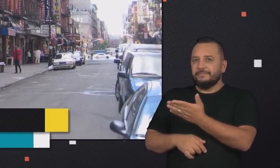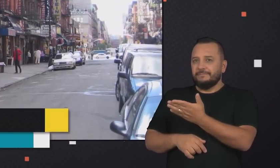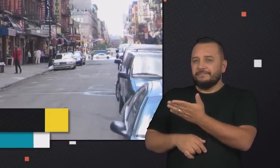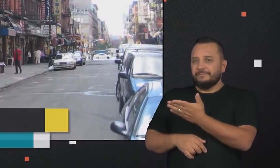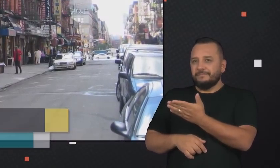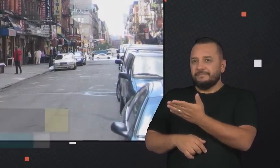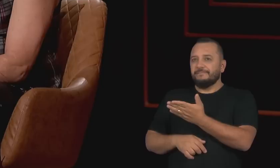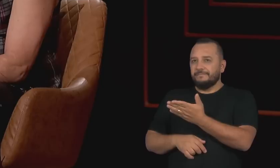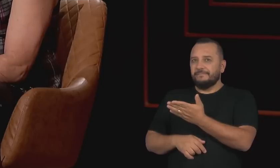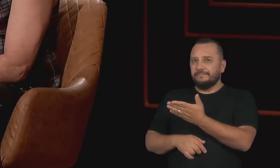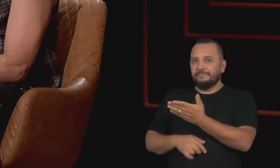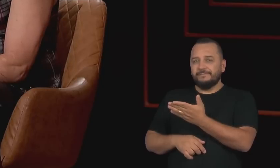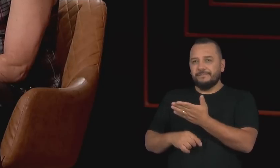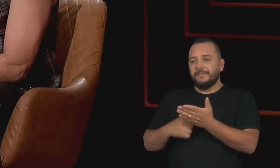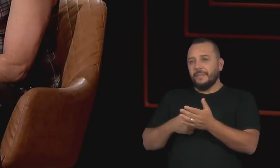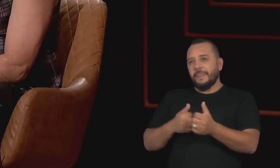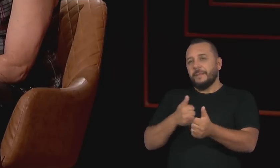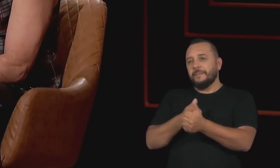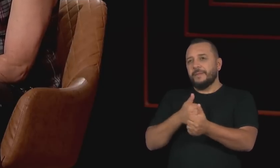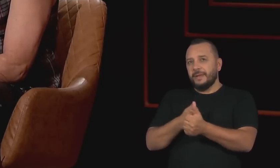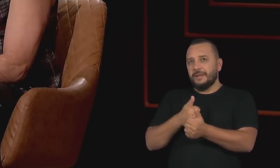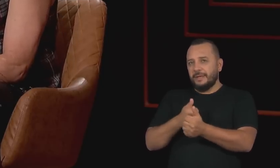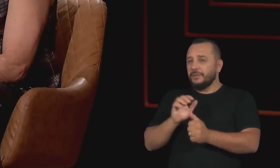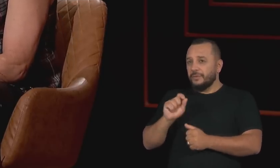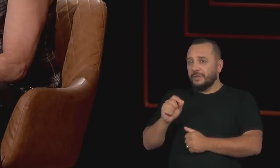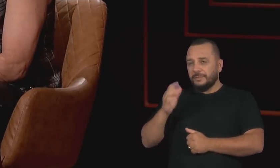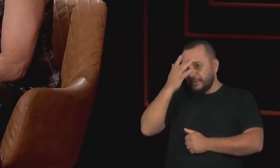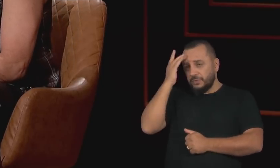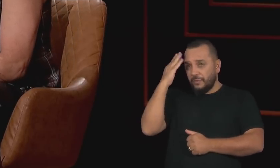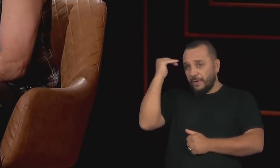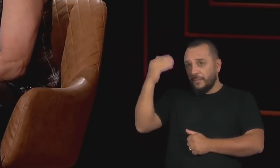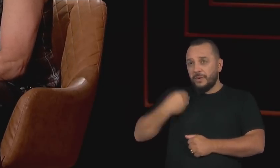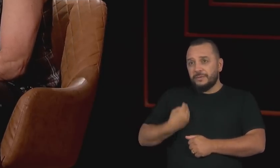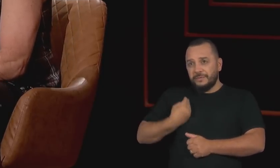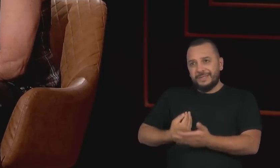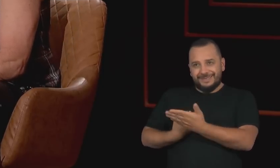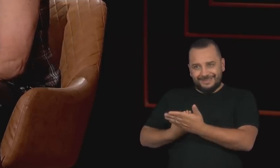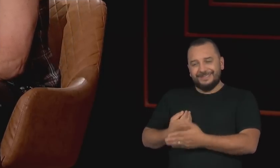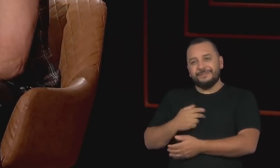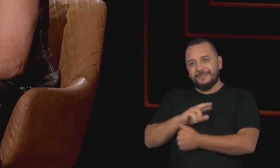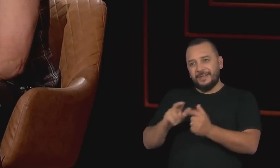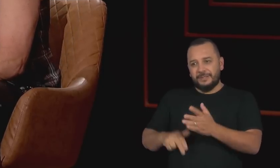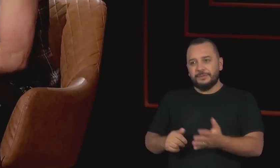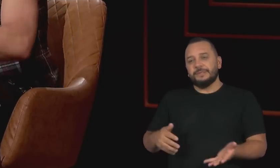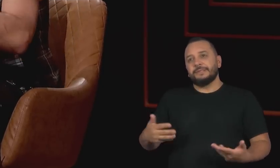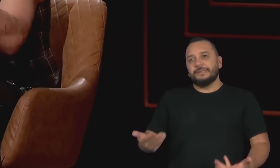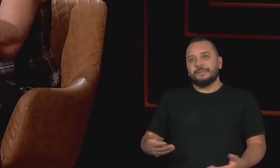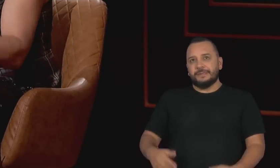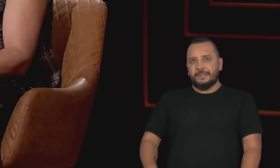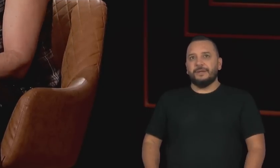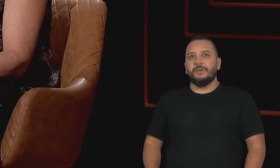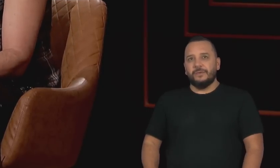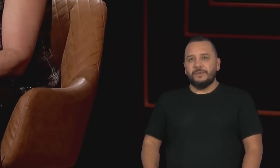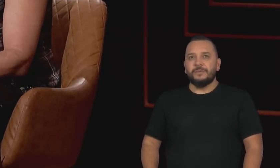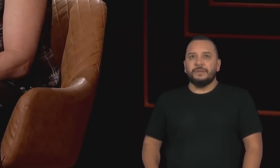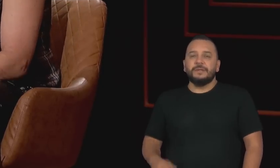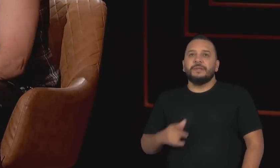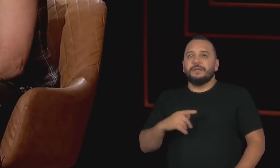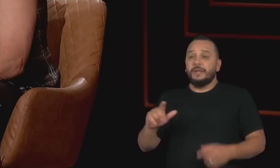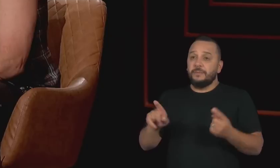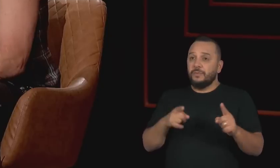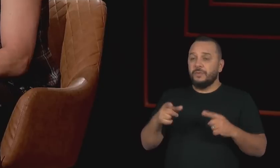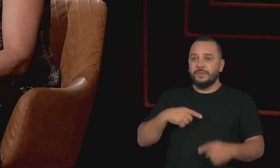ainda estava acessível os preços, muitos artistas moravam ali e tal. Então, ali onde eu fiz a minha música Green